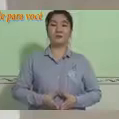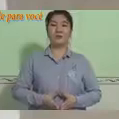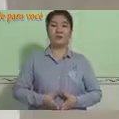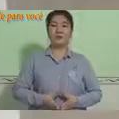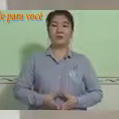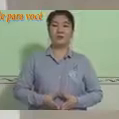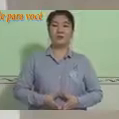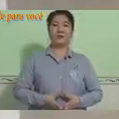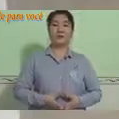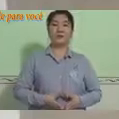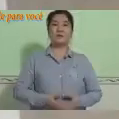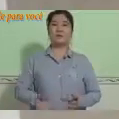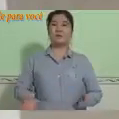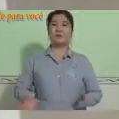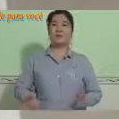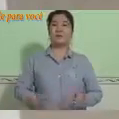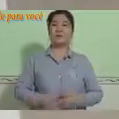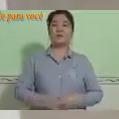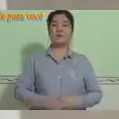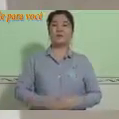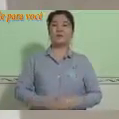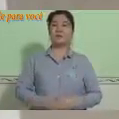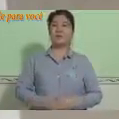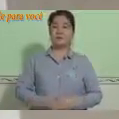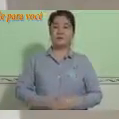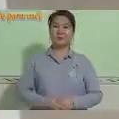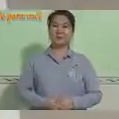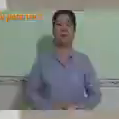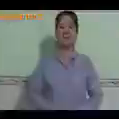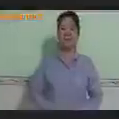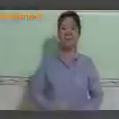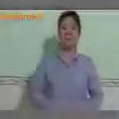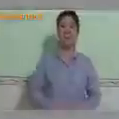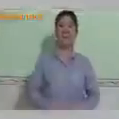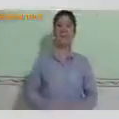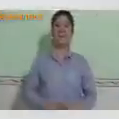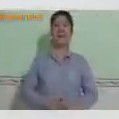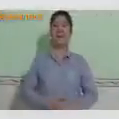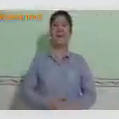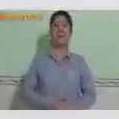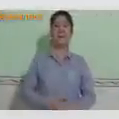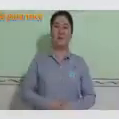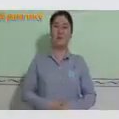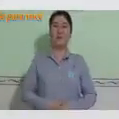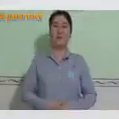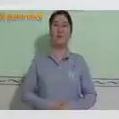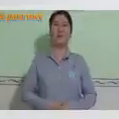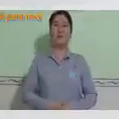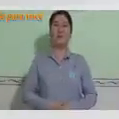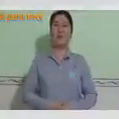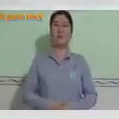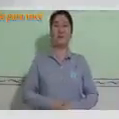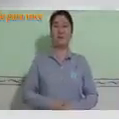Além do parasitológico de fezes, vírgula, é recomendada a realização de coproculturas seguida de antibiograma, vírgula,